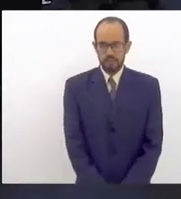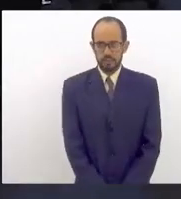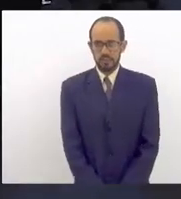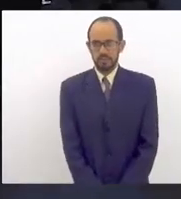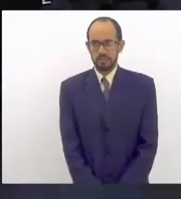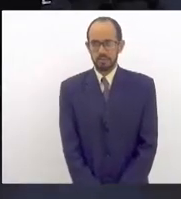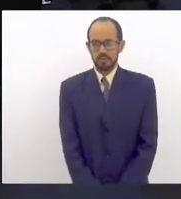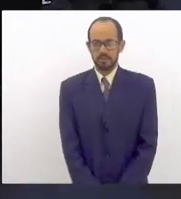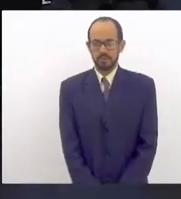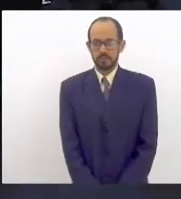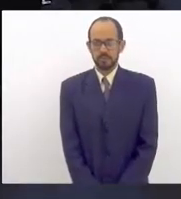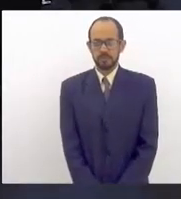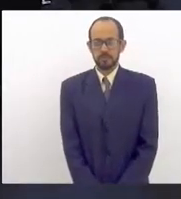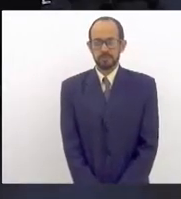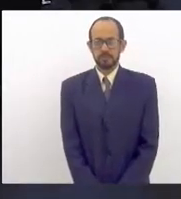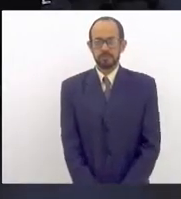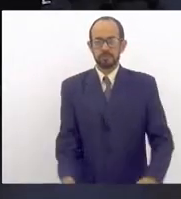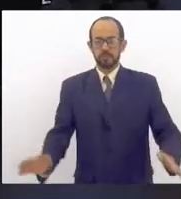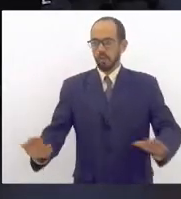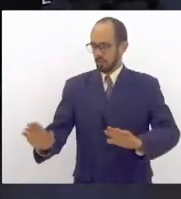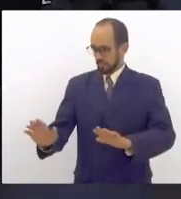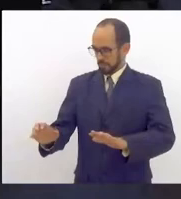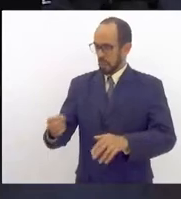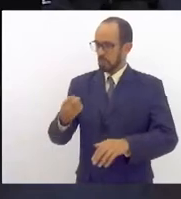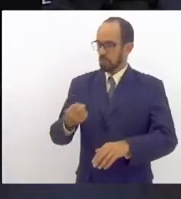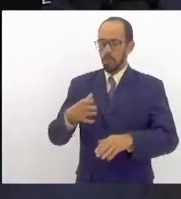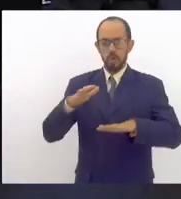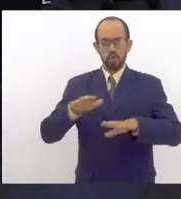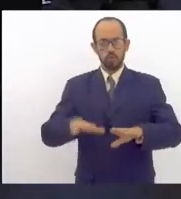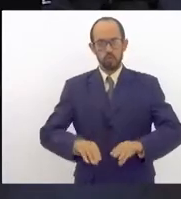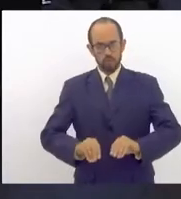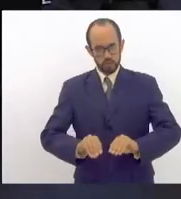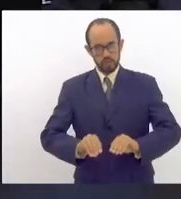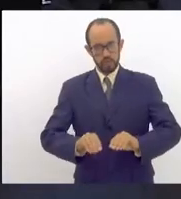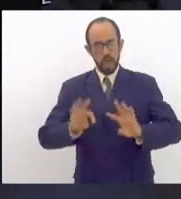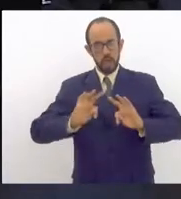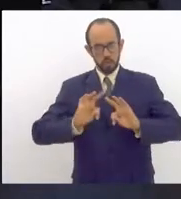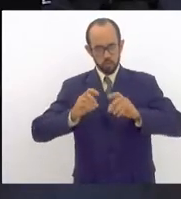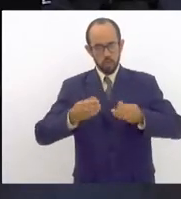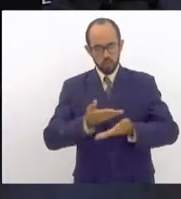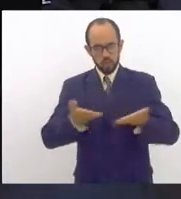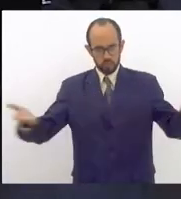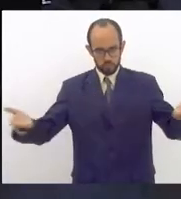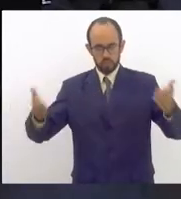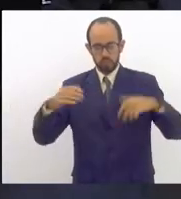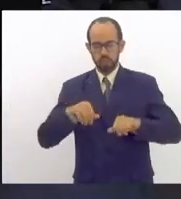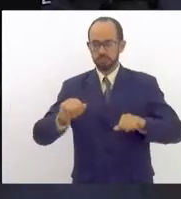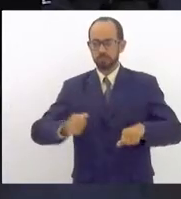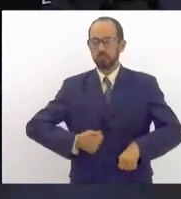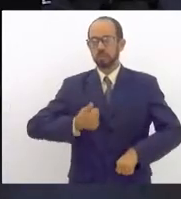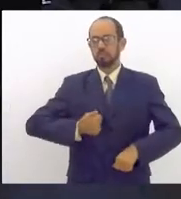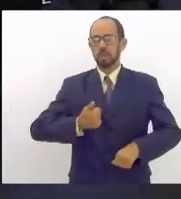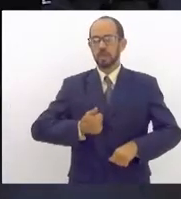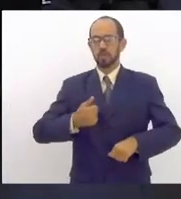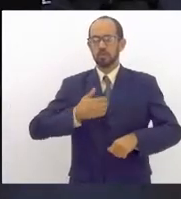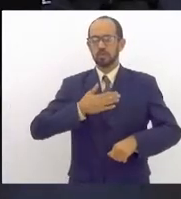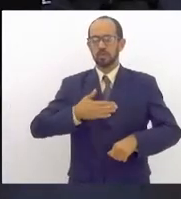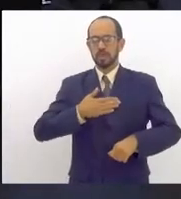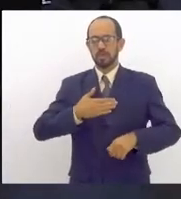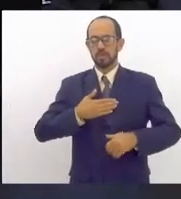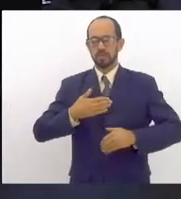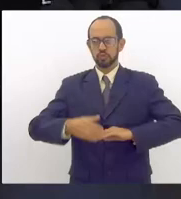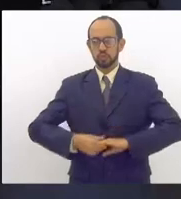Alô bom boa noite a todas todos e todos eu queria em primeiro lugar saudar